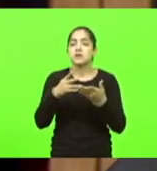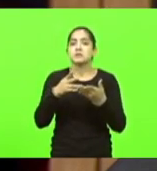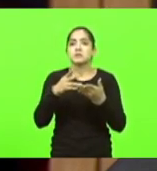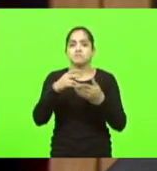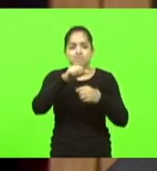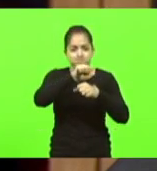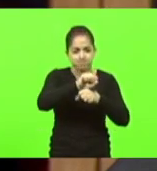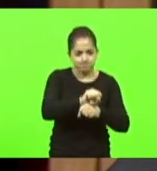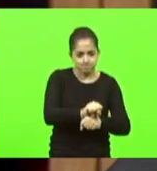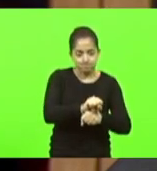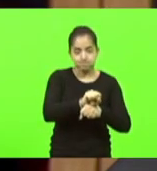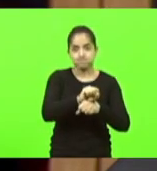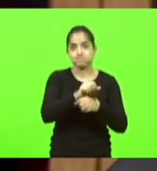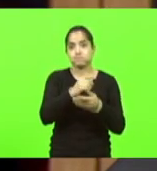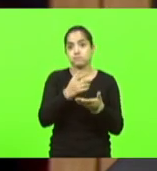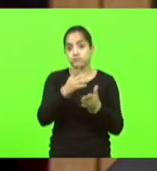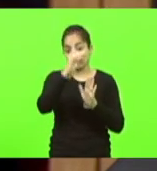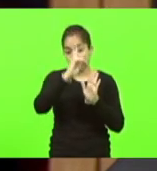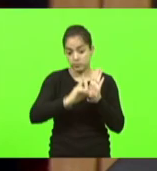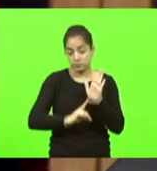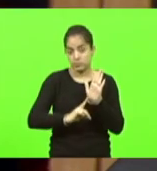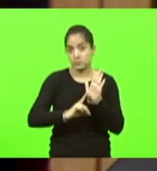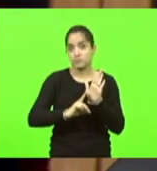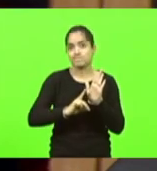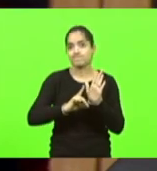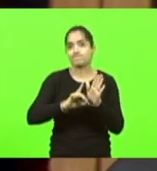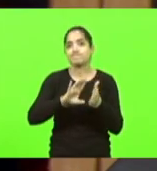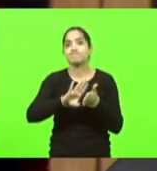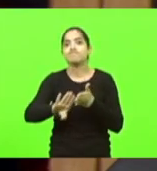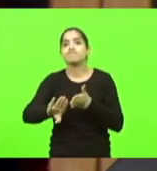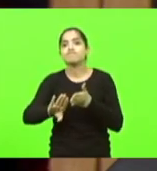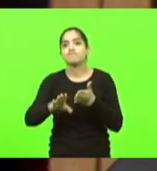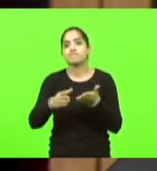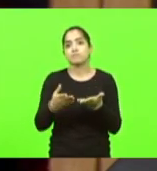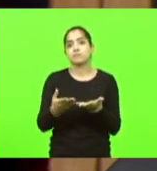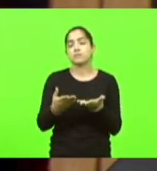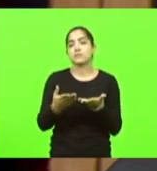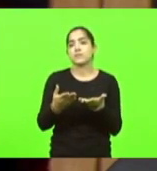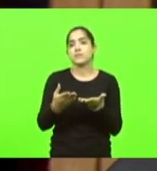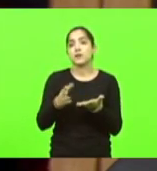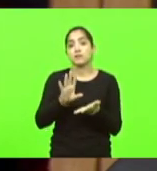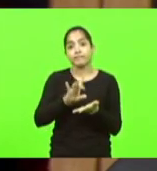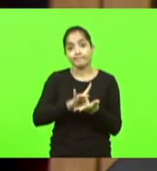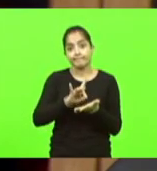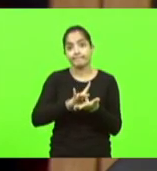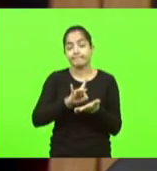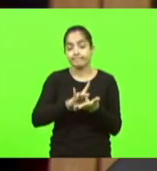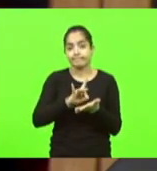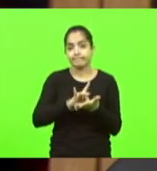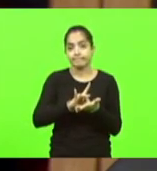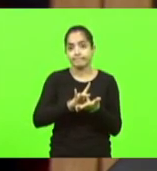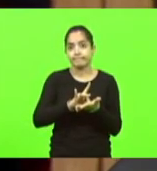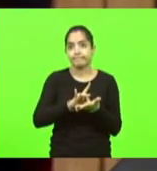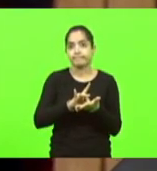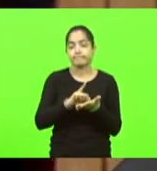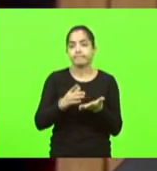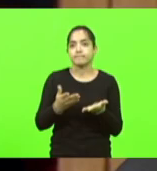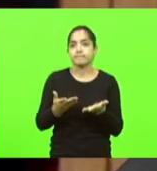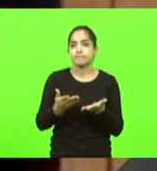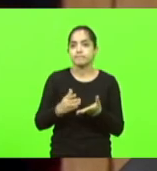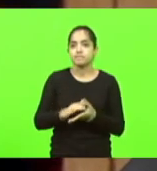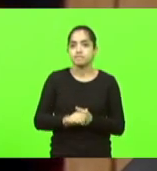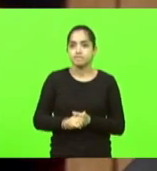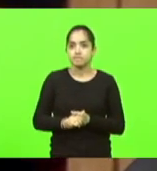dos trabalhadores Esse é um fato mas é um fato que nos alcança na realidade que tá pó jogos de hoje